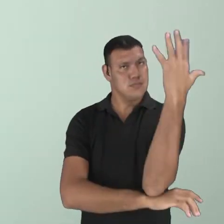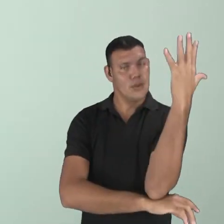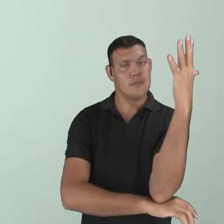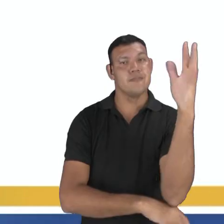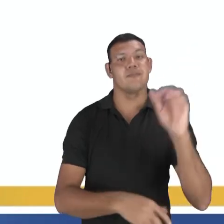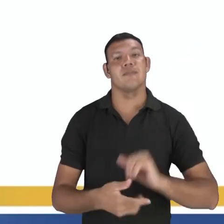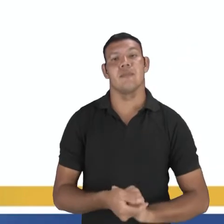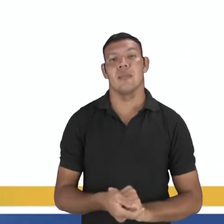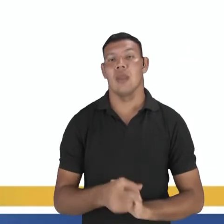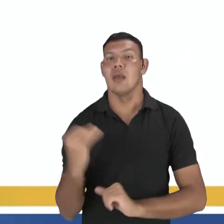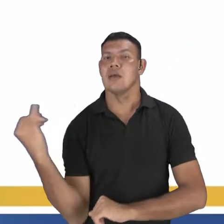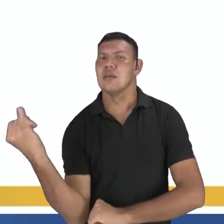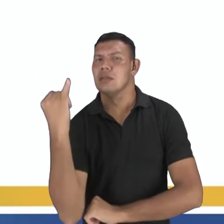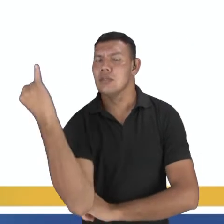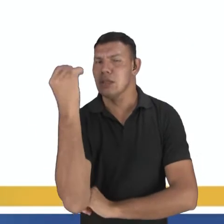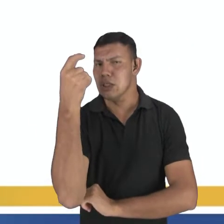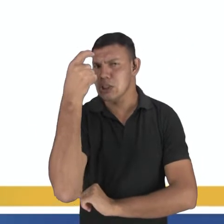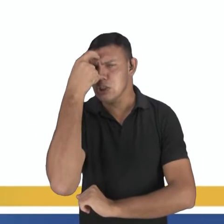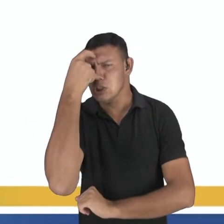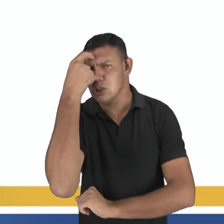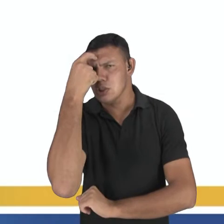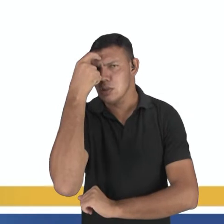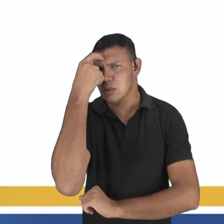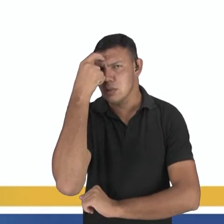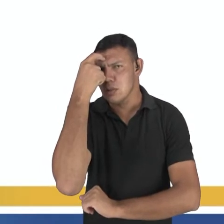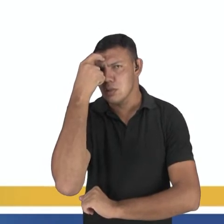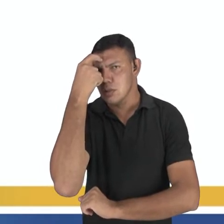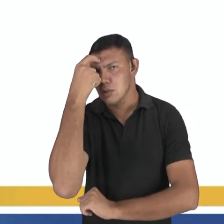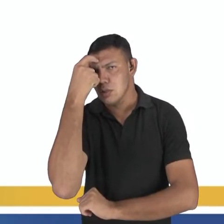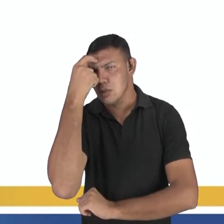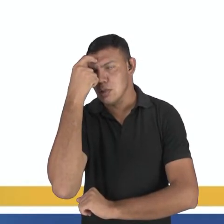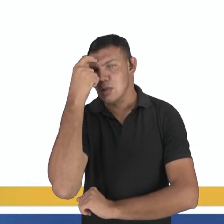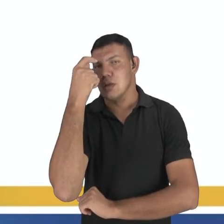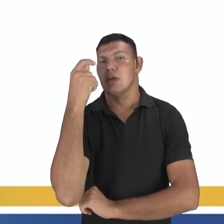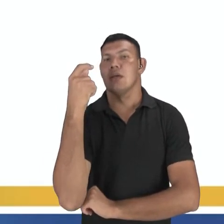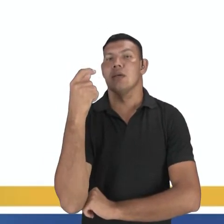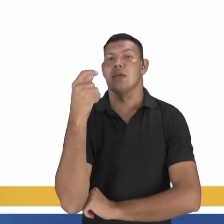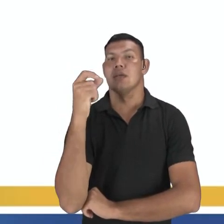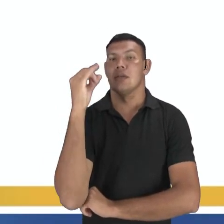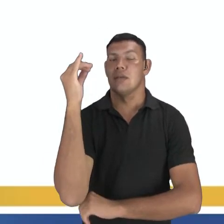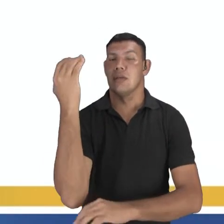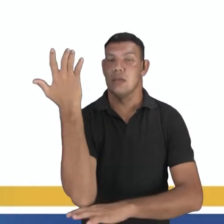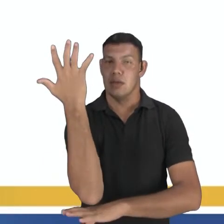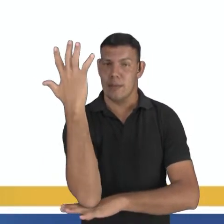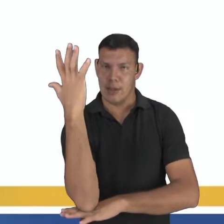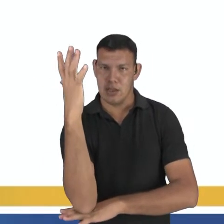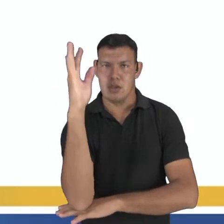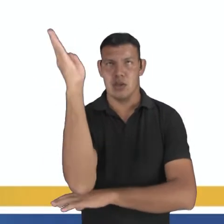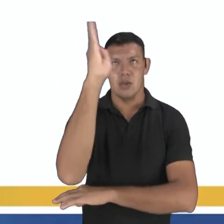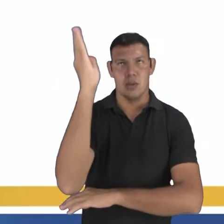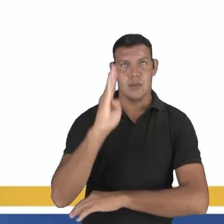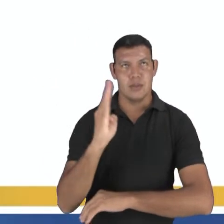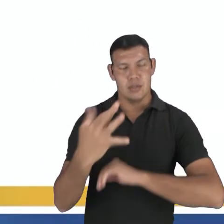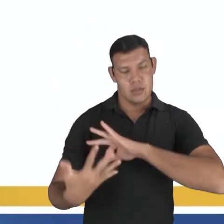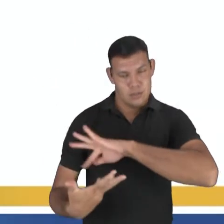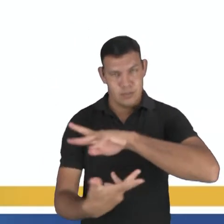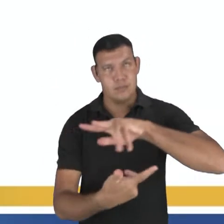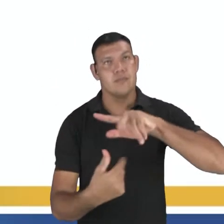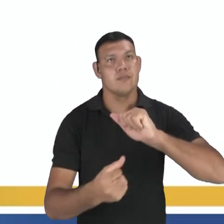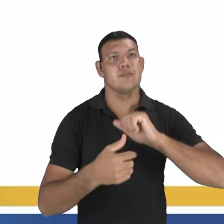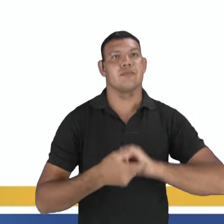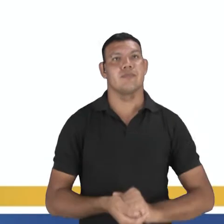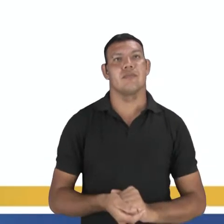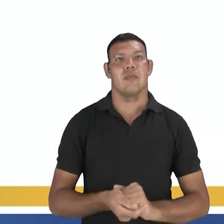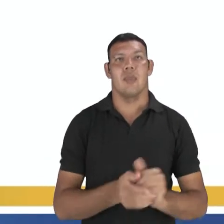E aí a importância da consciência ambiental para o Brasil e o mundo. Durante o período da chamada Revolução Industrial, não havia preocupação